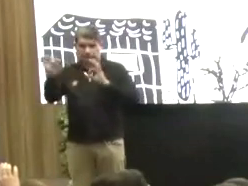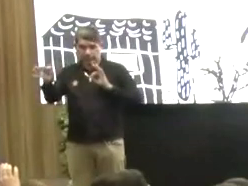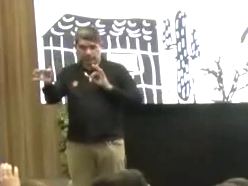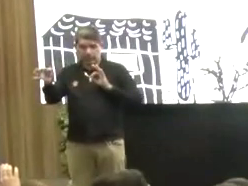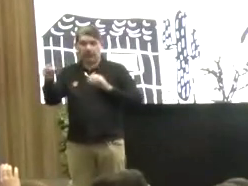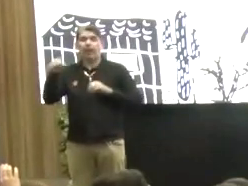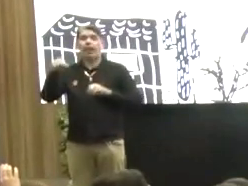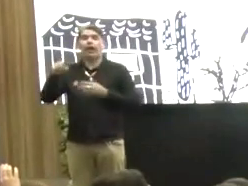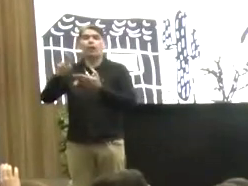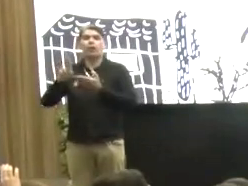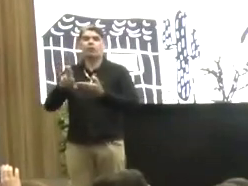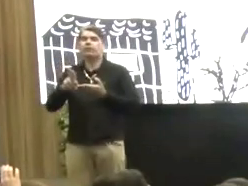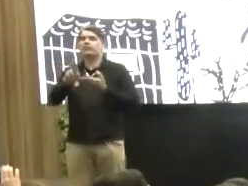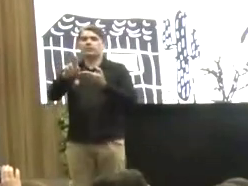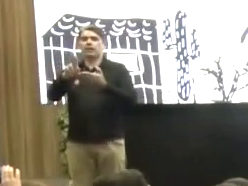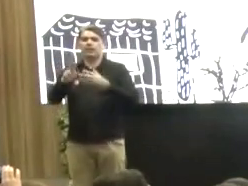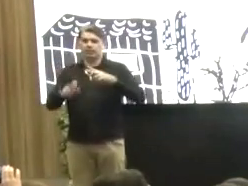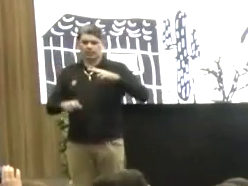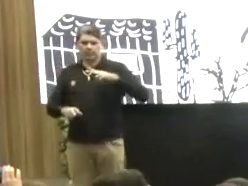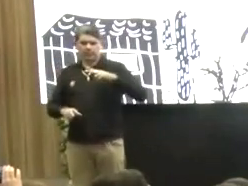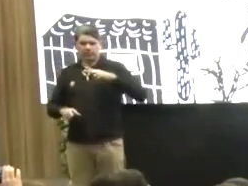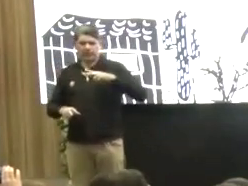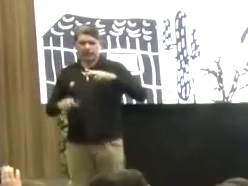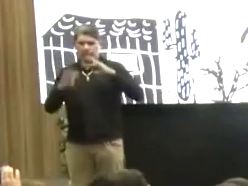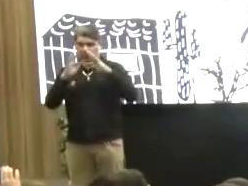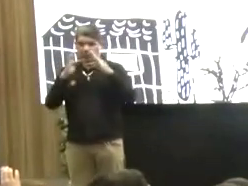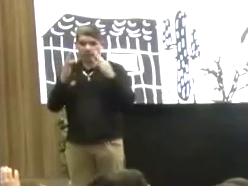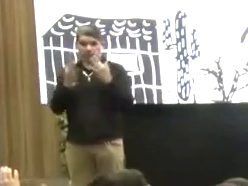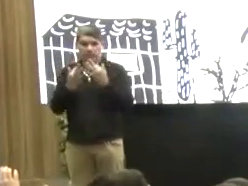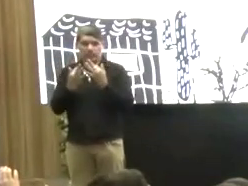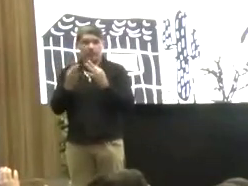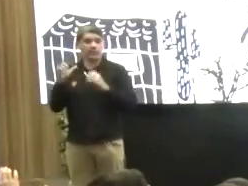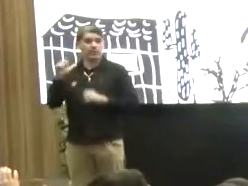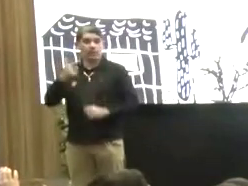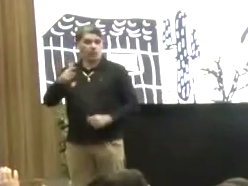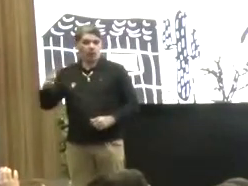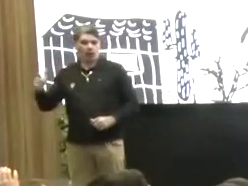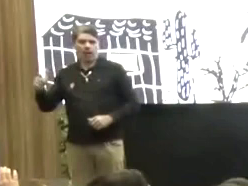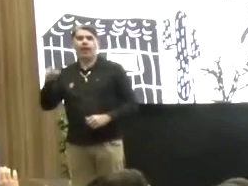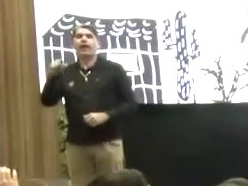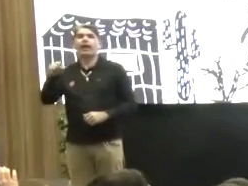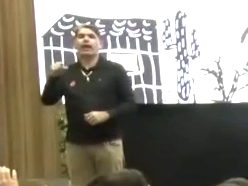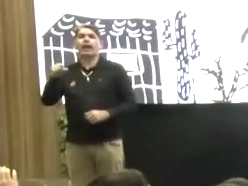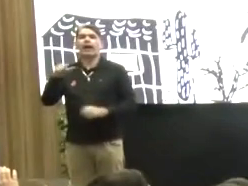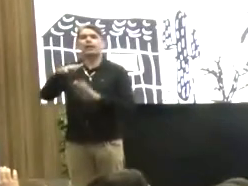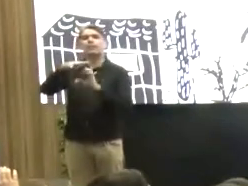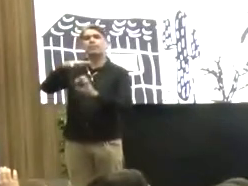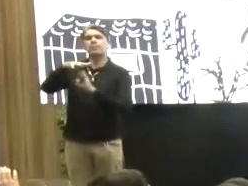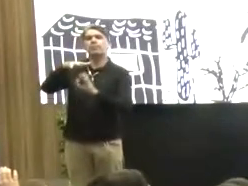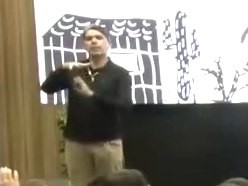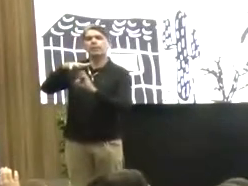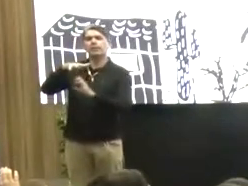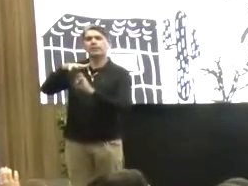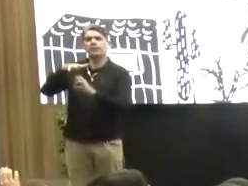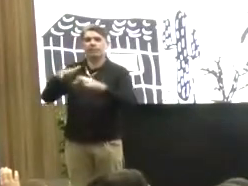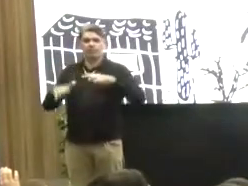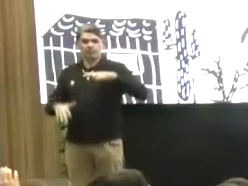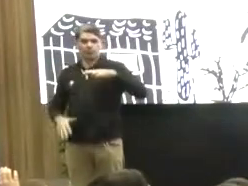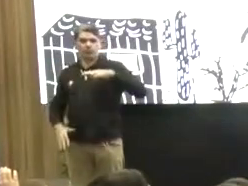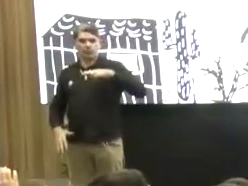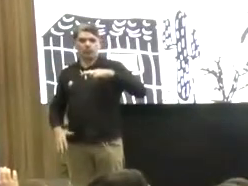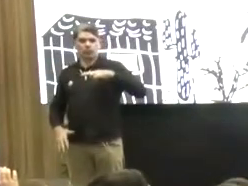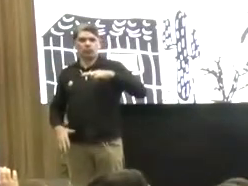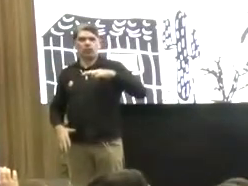não é mais uma universidade privada de uma família. Você tem grupos financeiros que decidem a partir